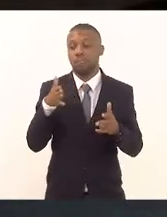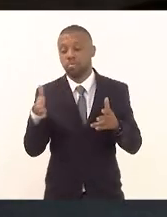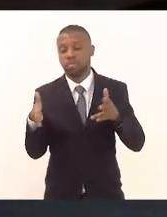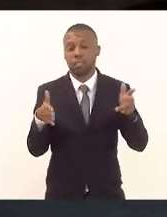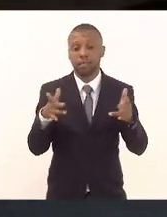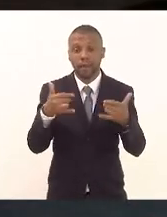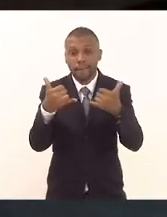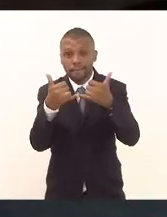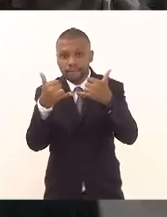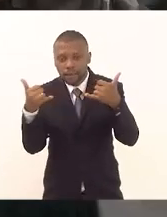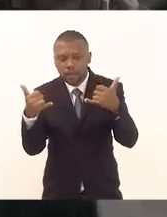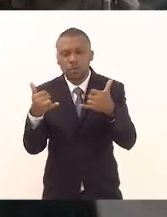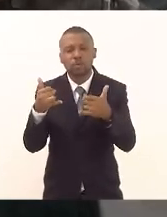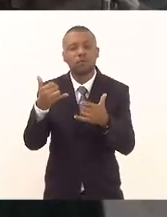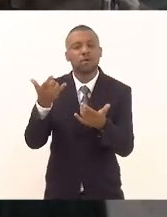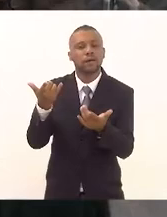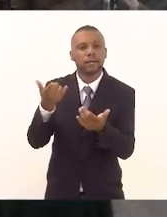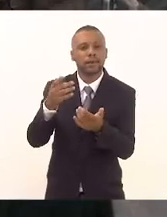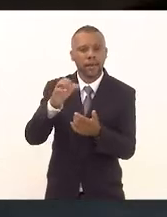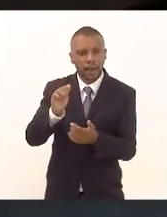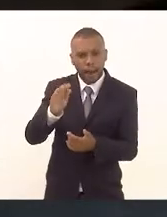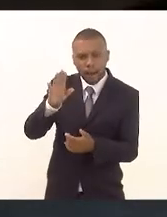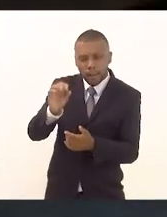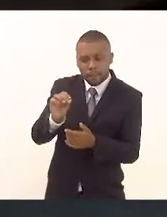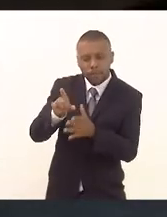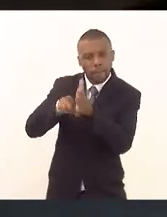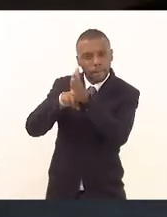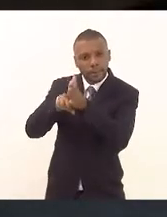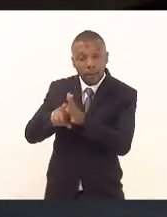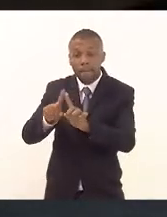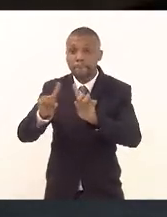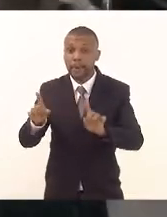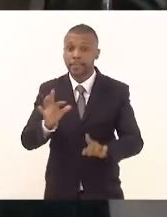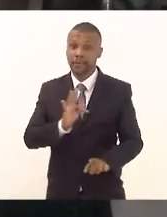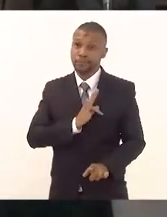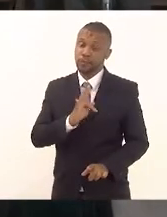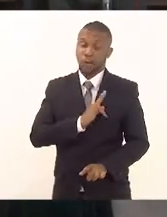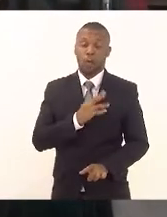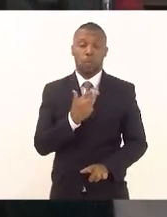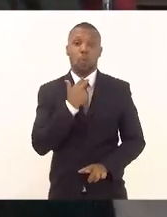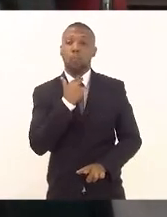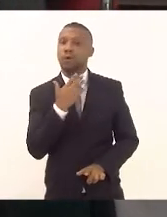Cabos, mas a Marta Rocha não vai poder ir. Pô.